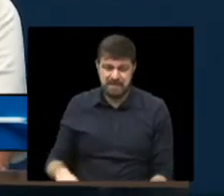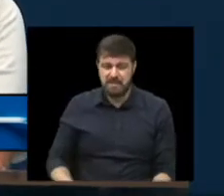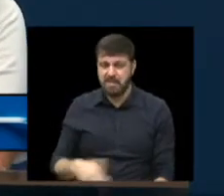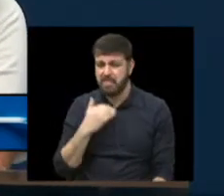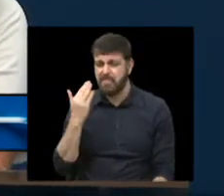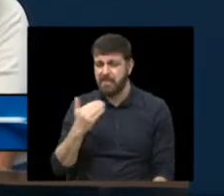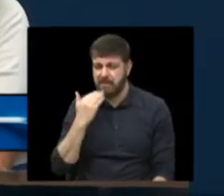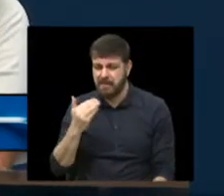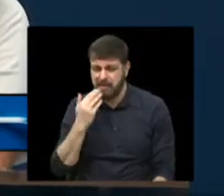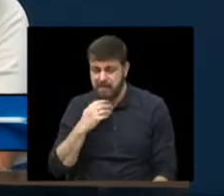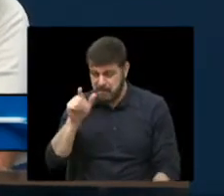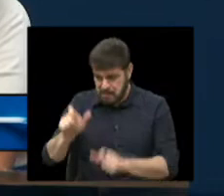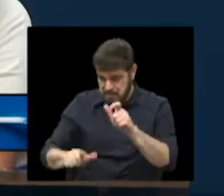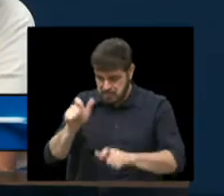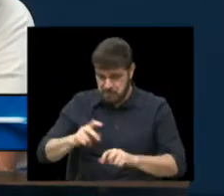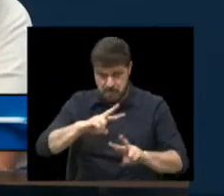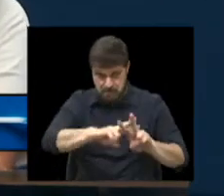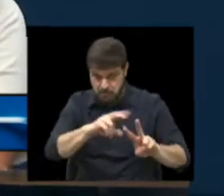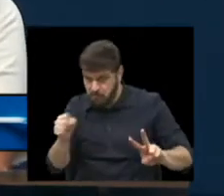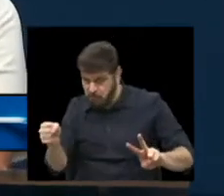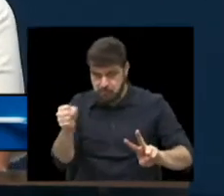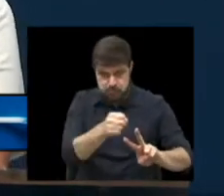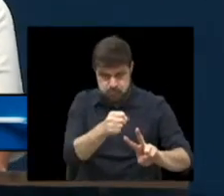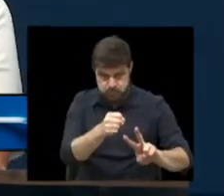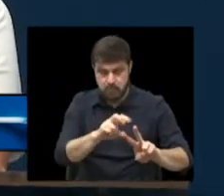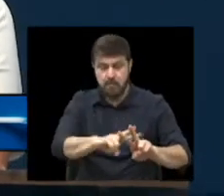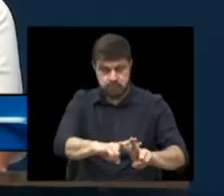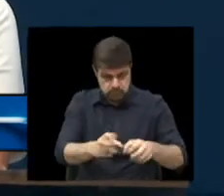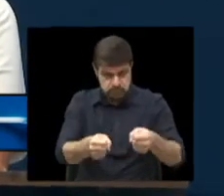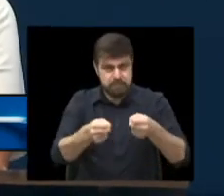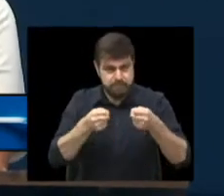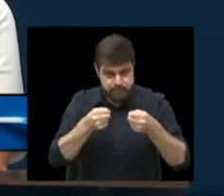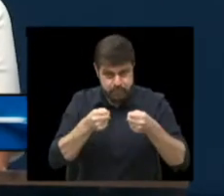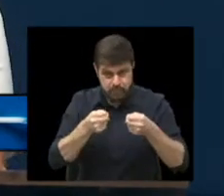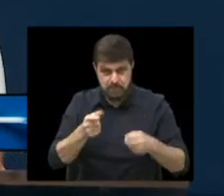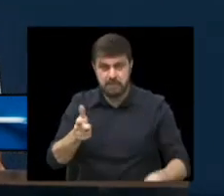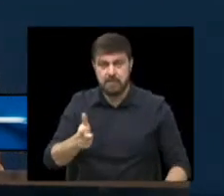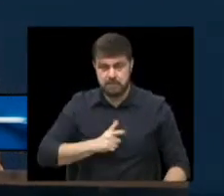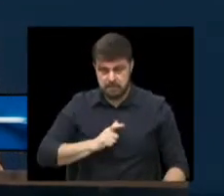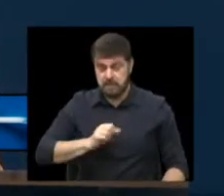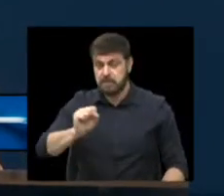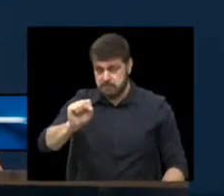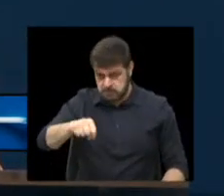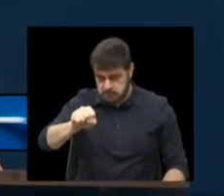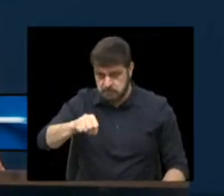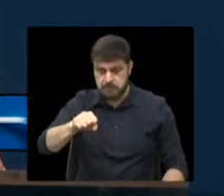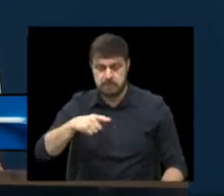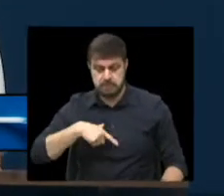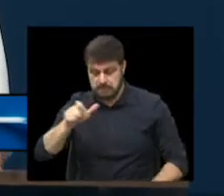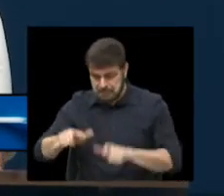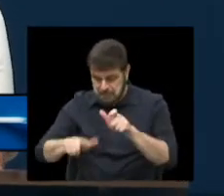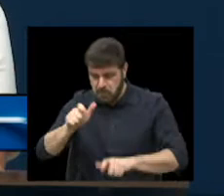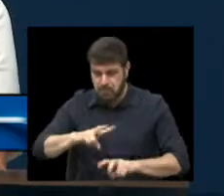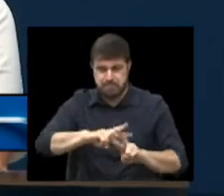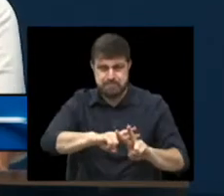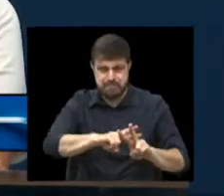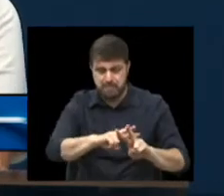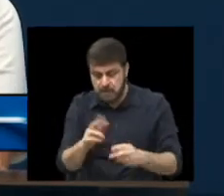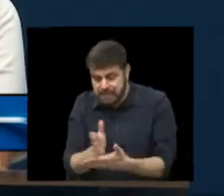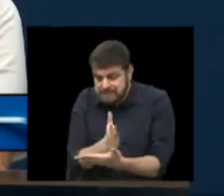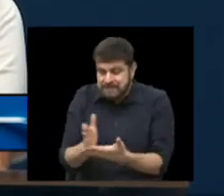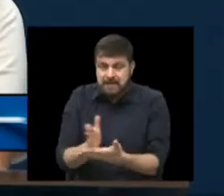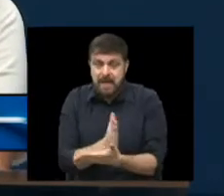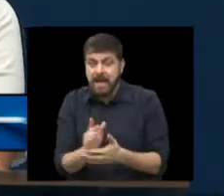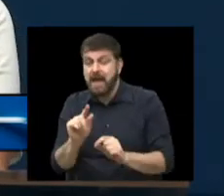Esses números mostram que não é o país da impunidade, que é o país da punição. Contudo, é uma punição